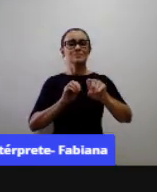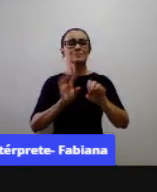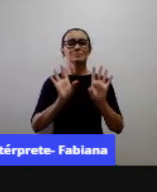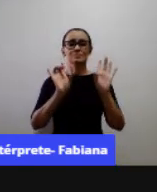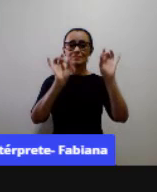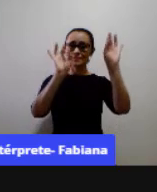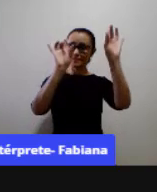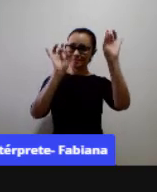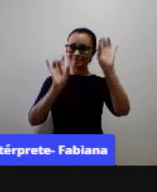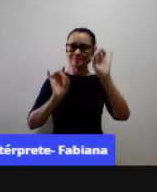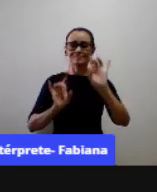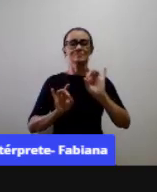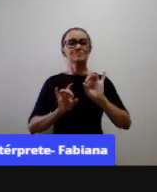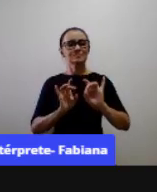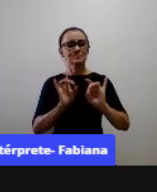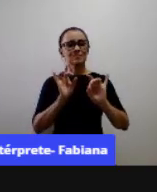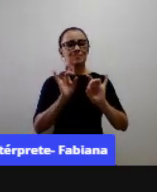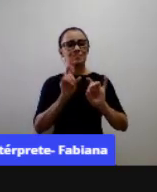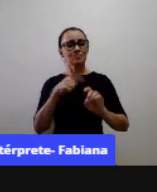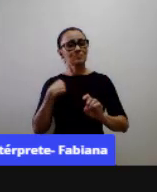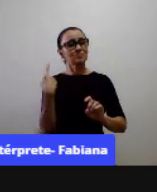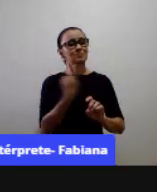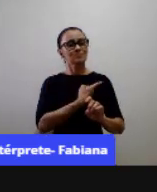da qual nós fazemos parte.